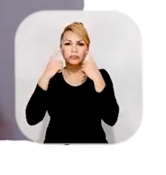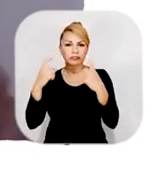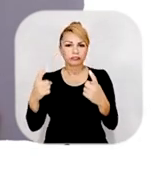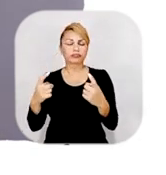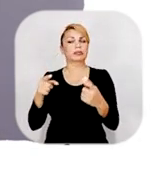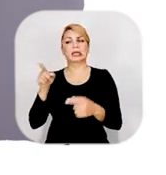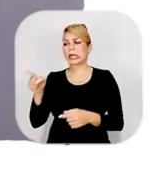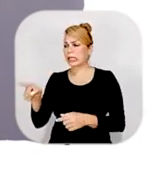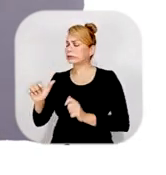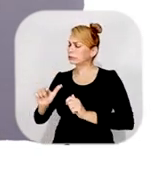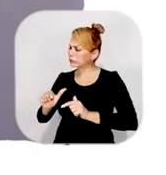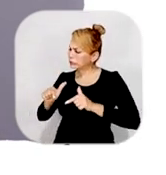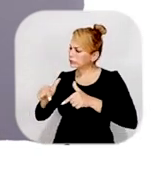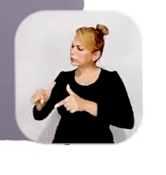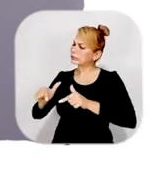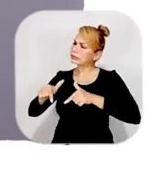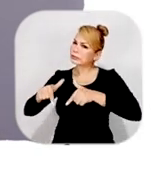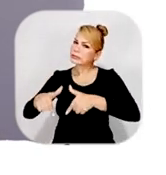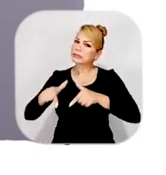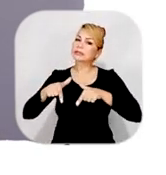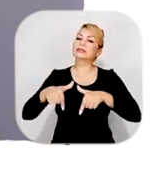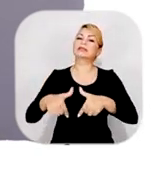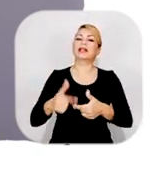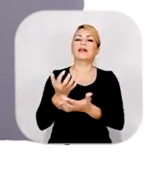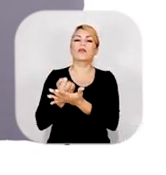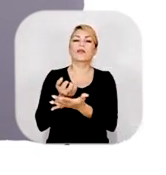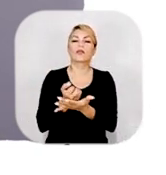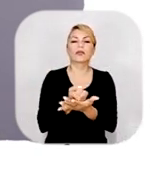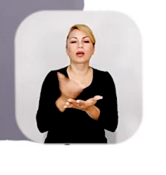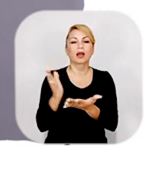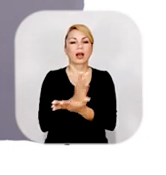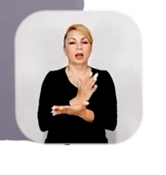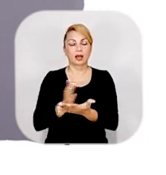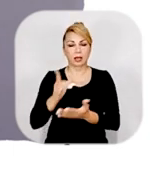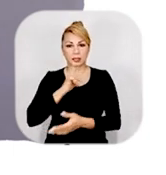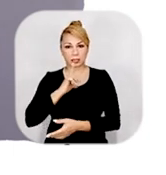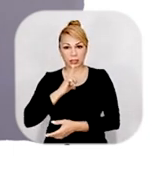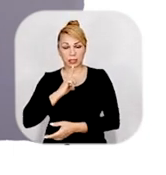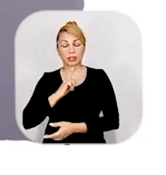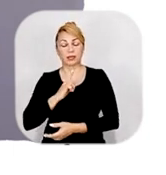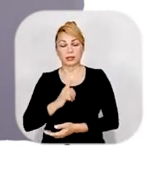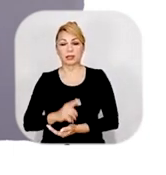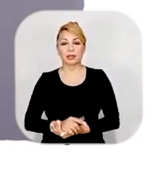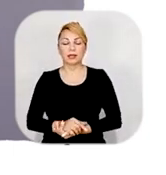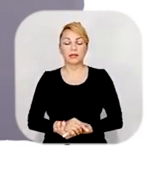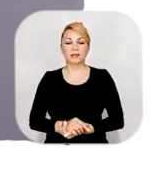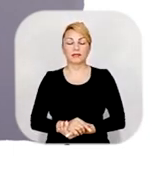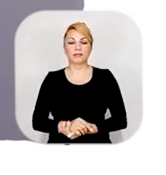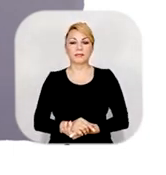formiga lá, de fazer algumas gravações. Tem algumas gravações